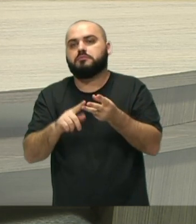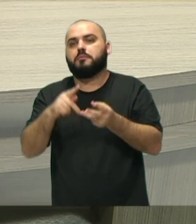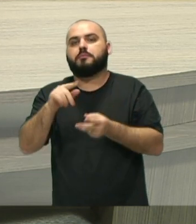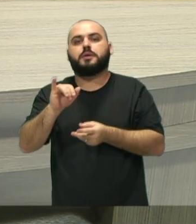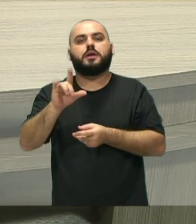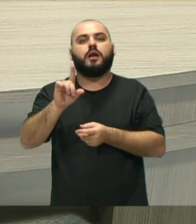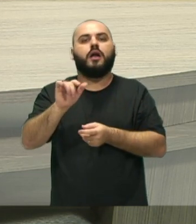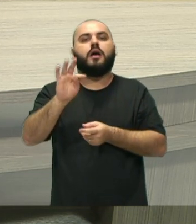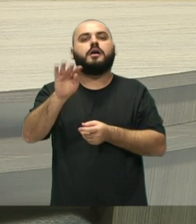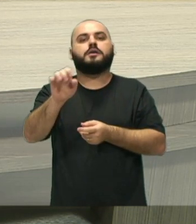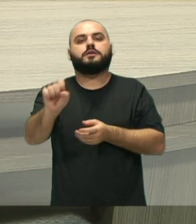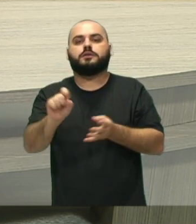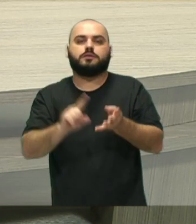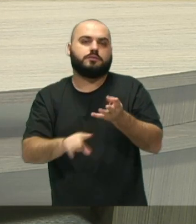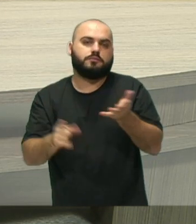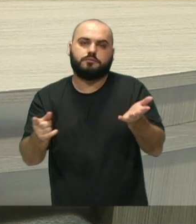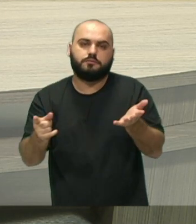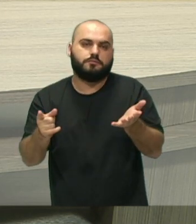pilates,